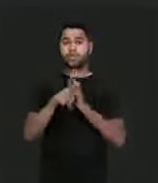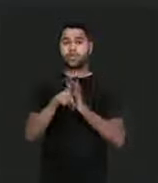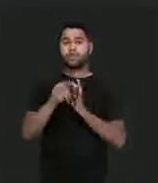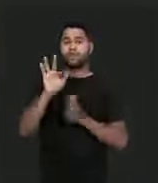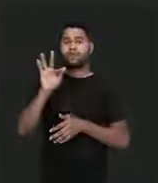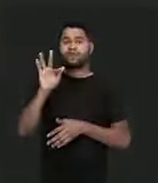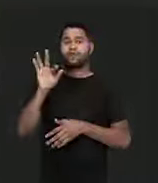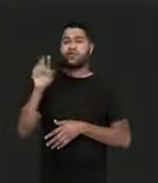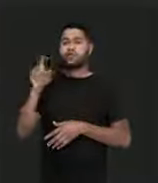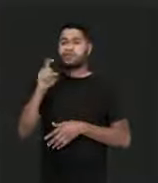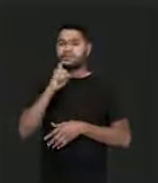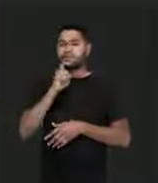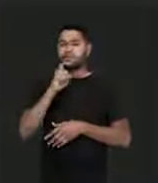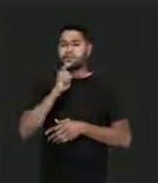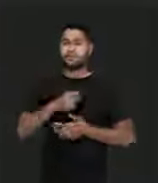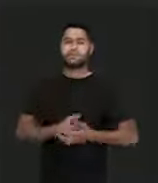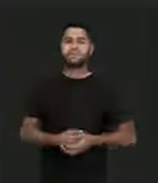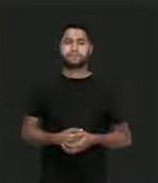fria.